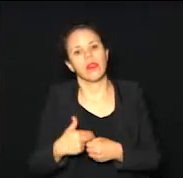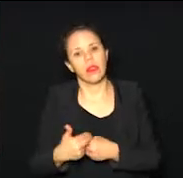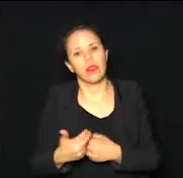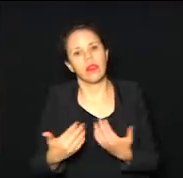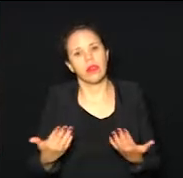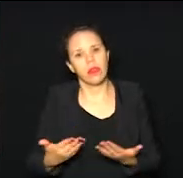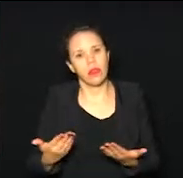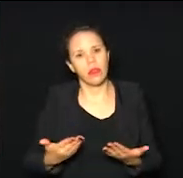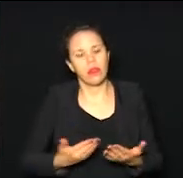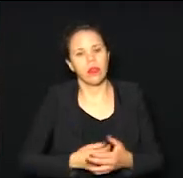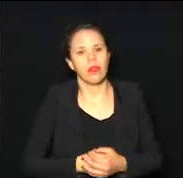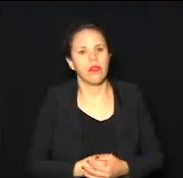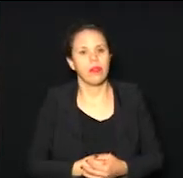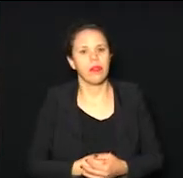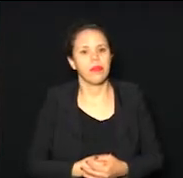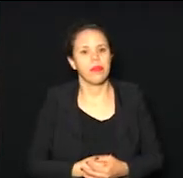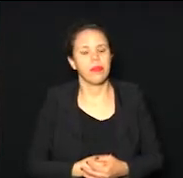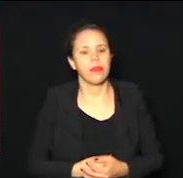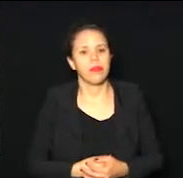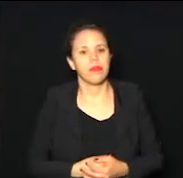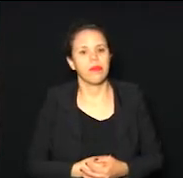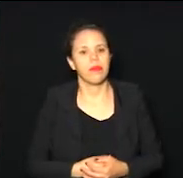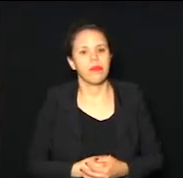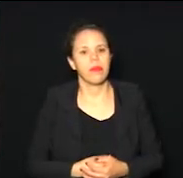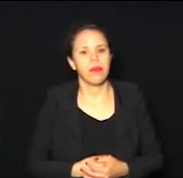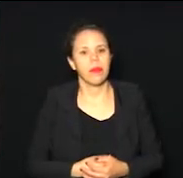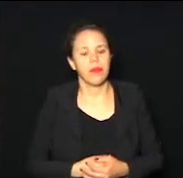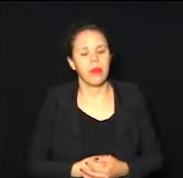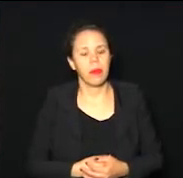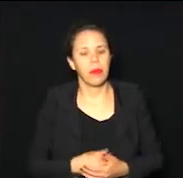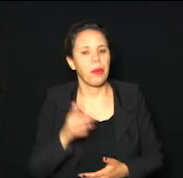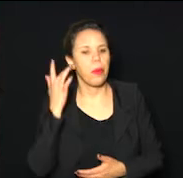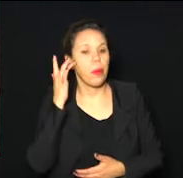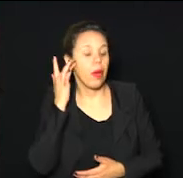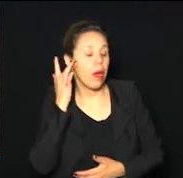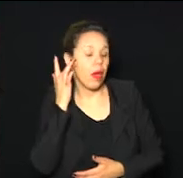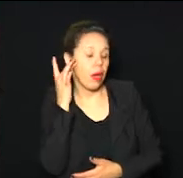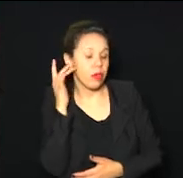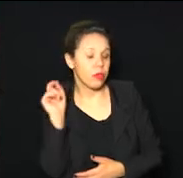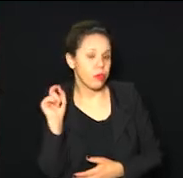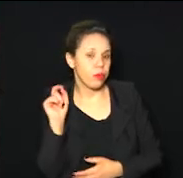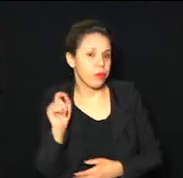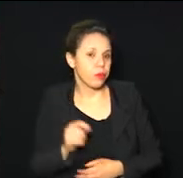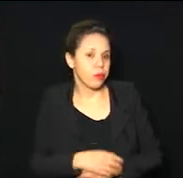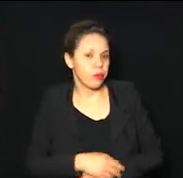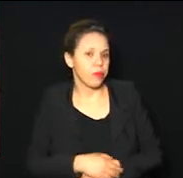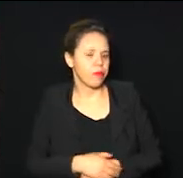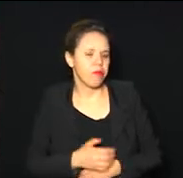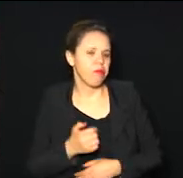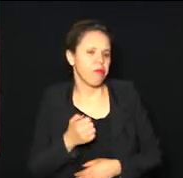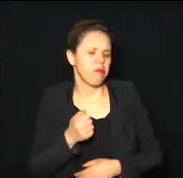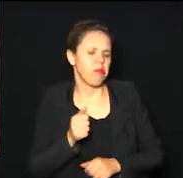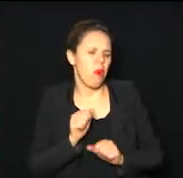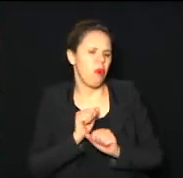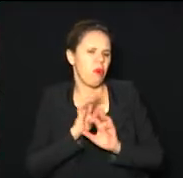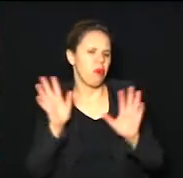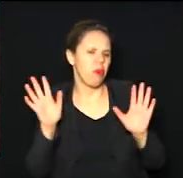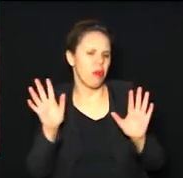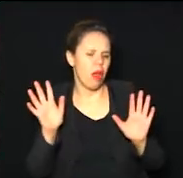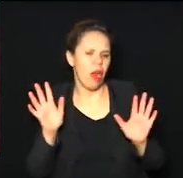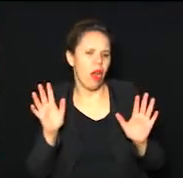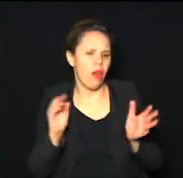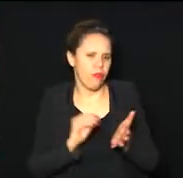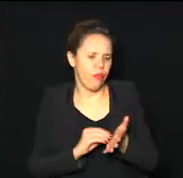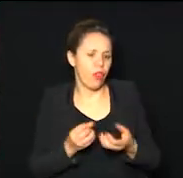agora, né? E eu acho que fica muito pouco claro